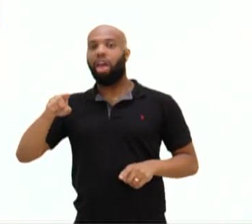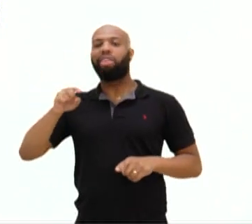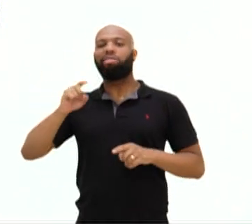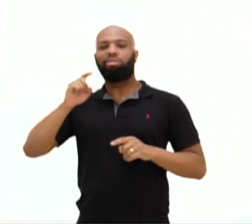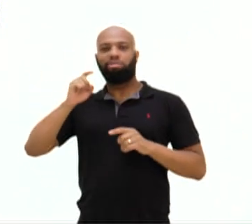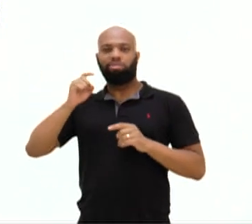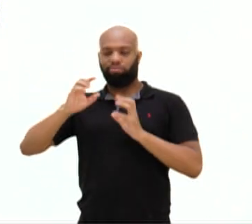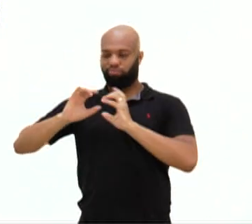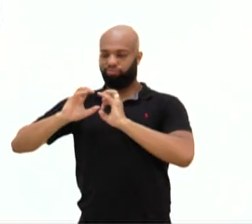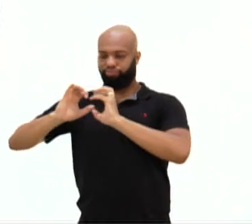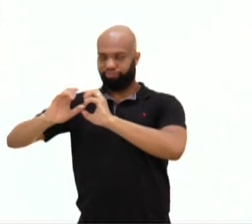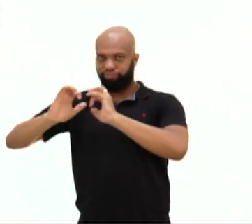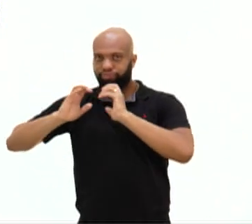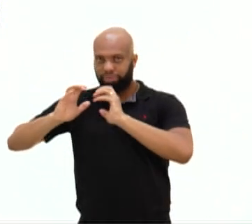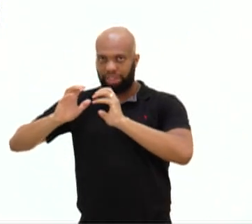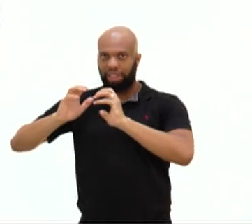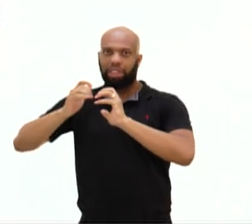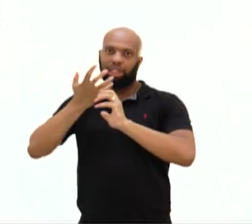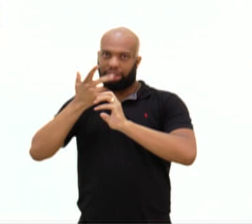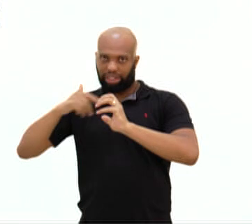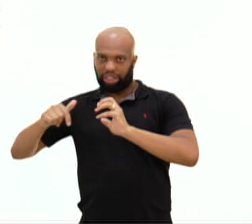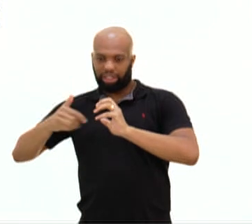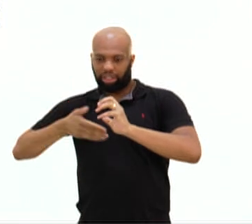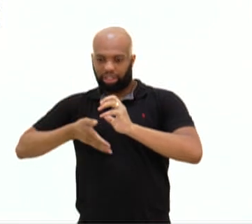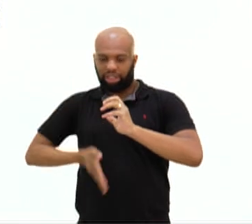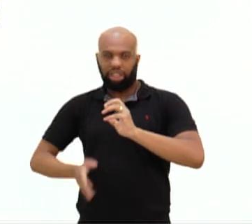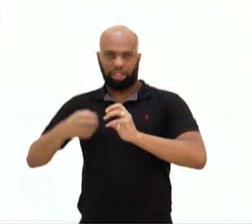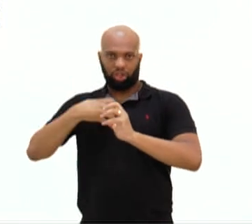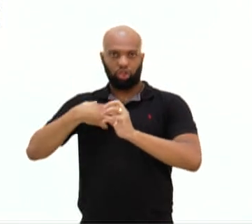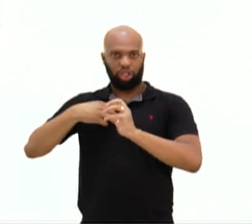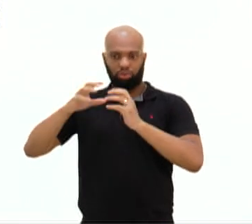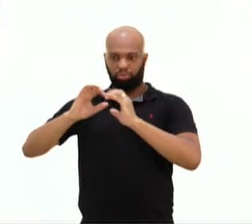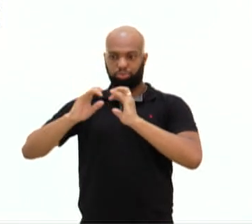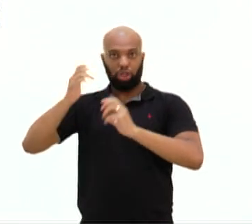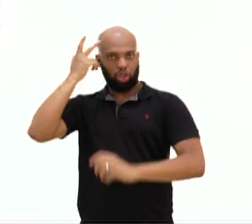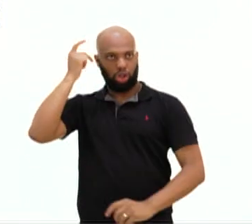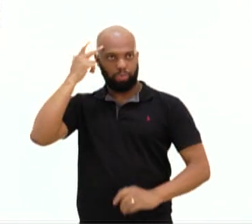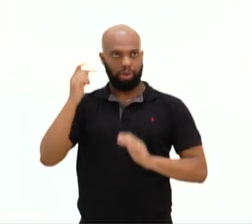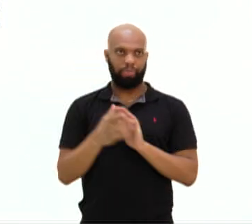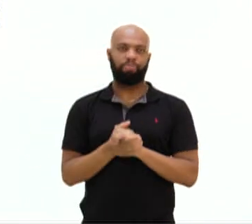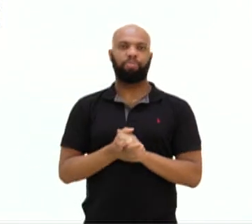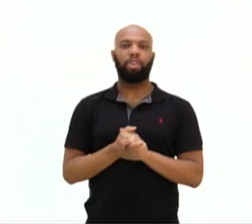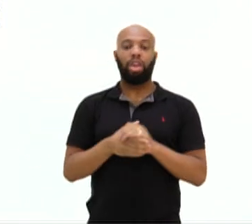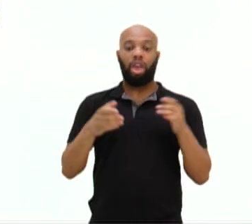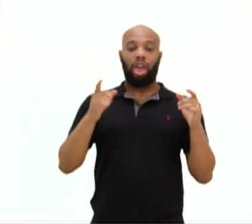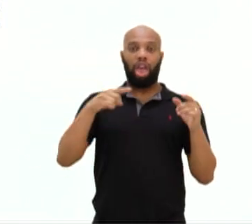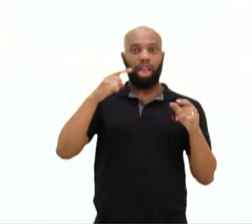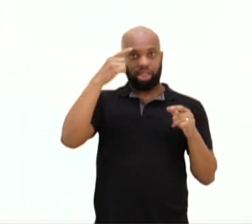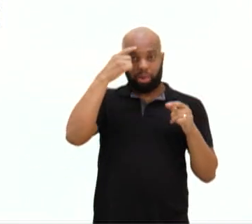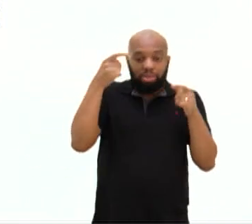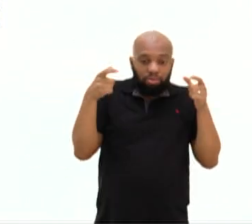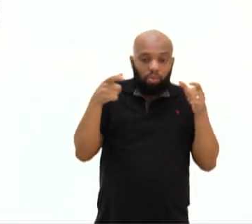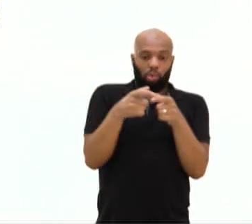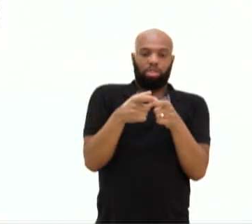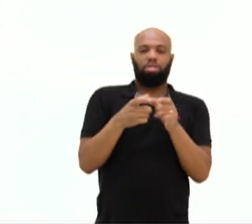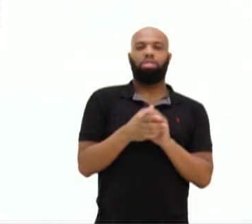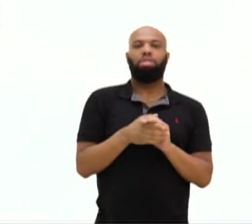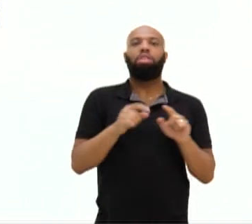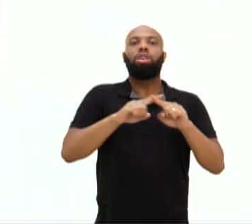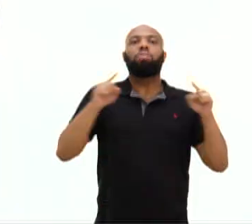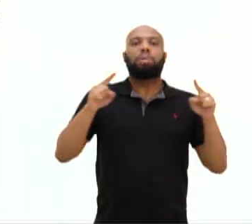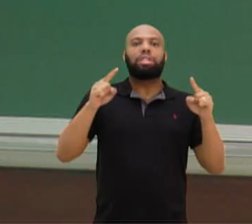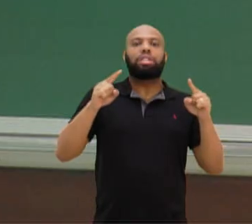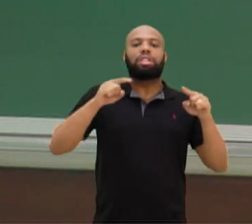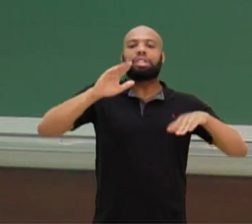isso aqui em azul é o tamanho que deveria ser e aqui está o tamanho que é, então é bem menor. Mas isso varia de indivíduo para